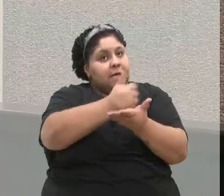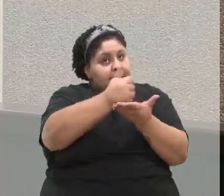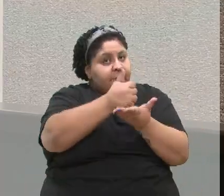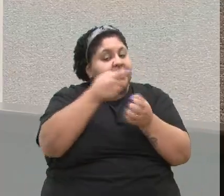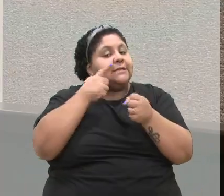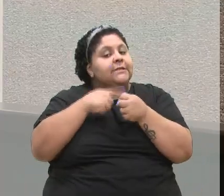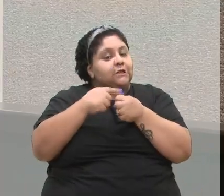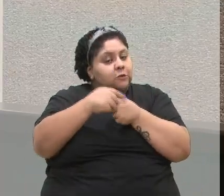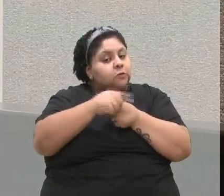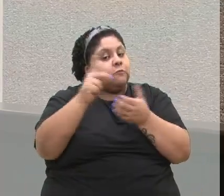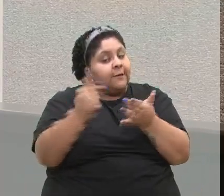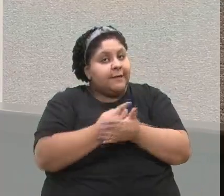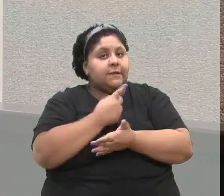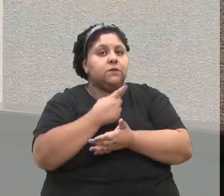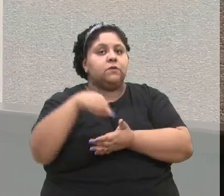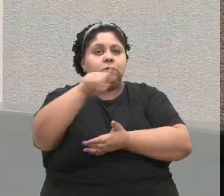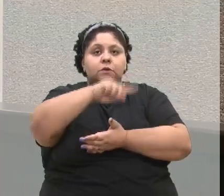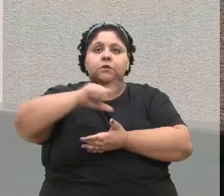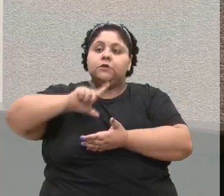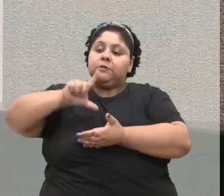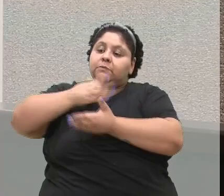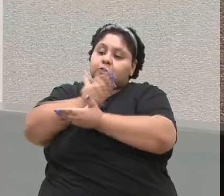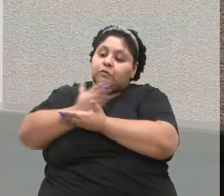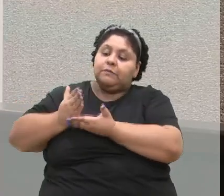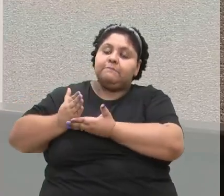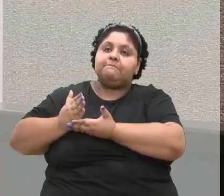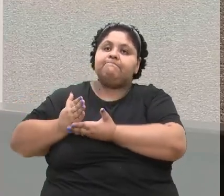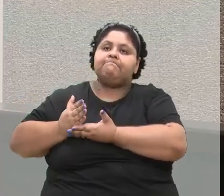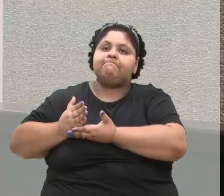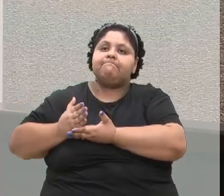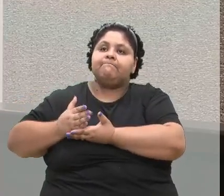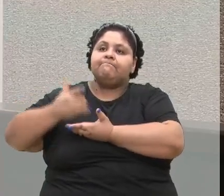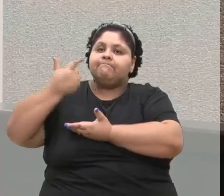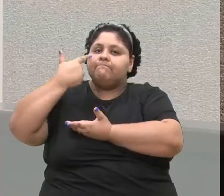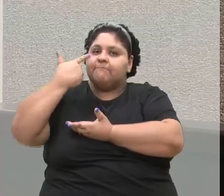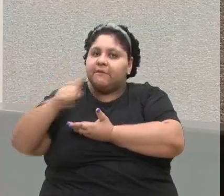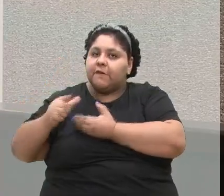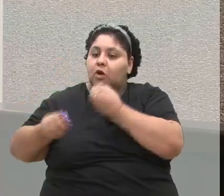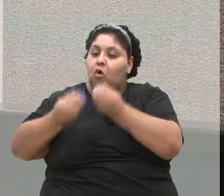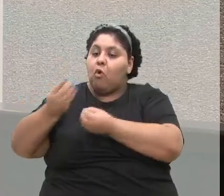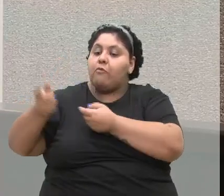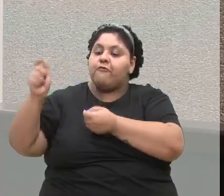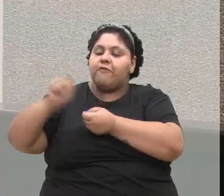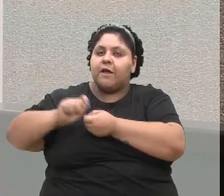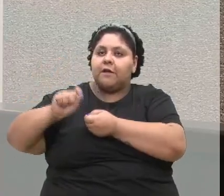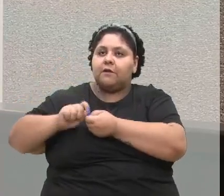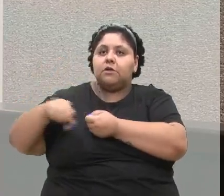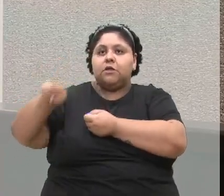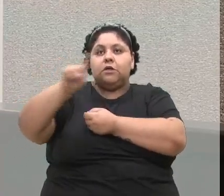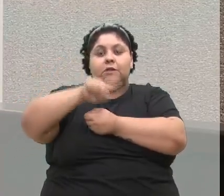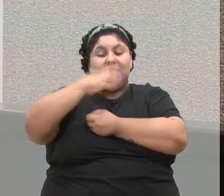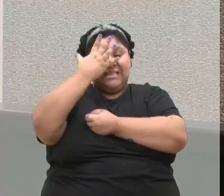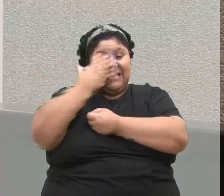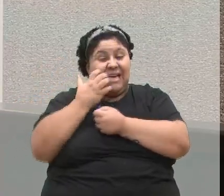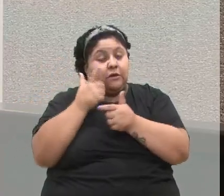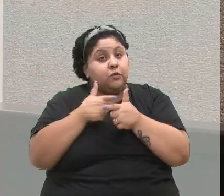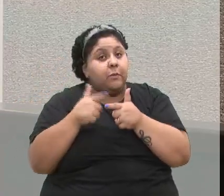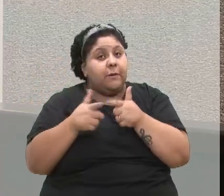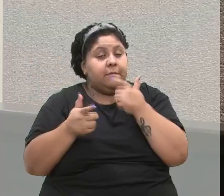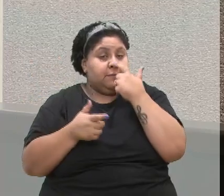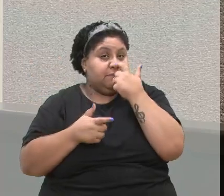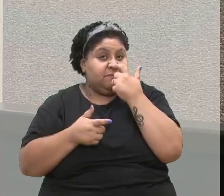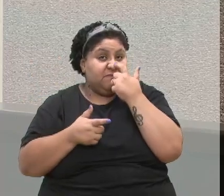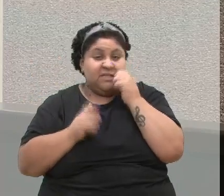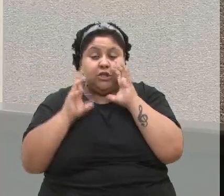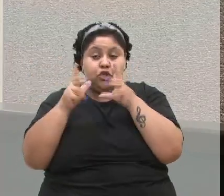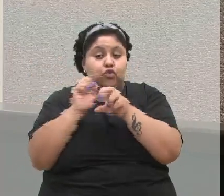está pecando. Então, nós vamos ter que começar a rever a forma que está sendo feita, porque nós estamos com sérios problemas, né? E é em